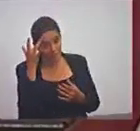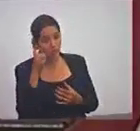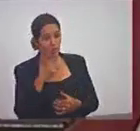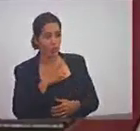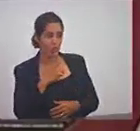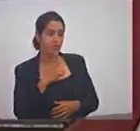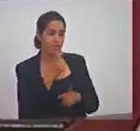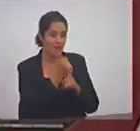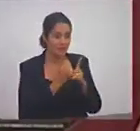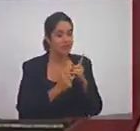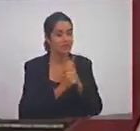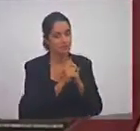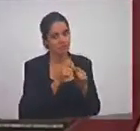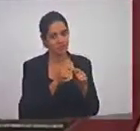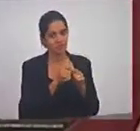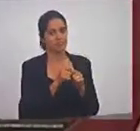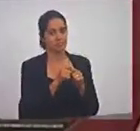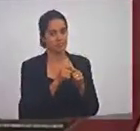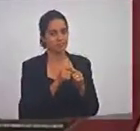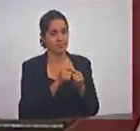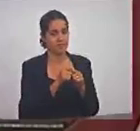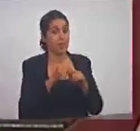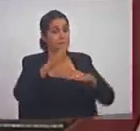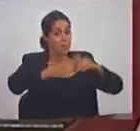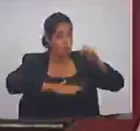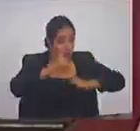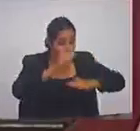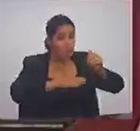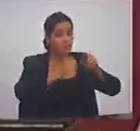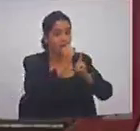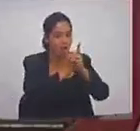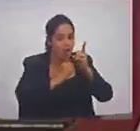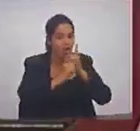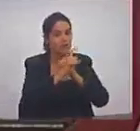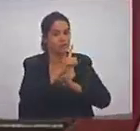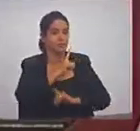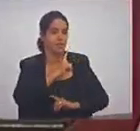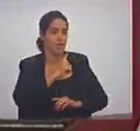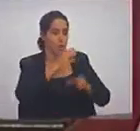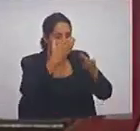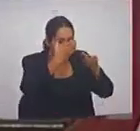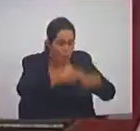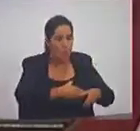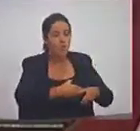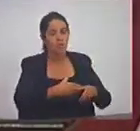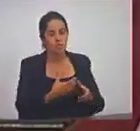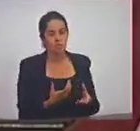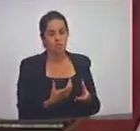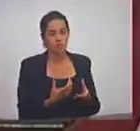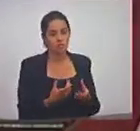de assistência social. Você valoriza o servidor concursado,